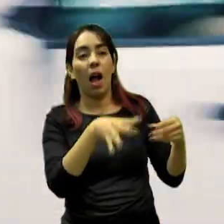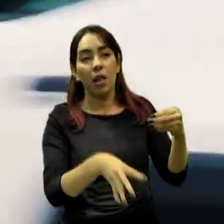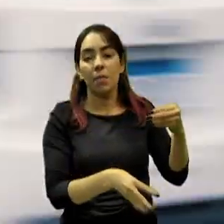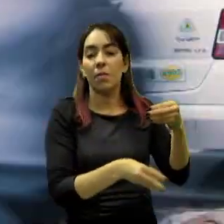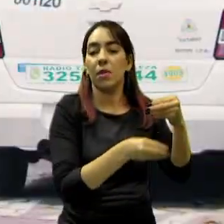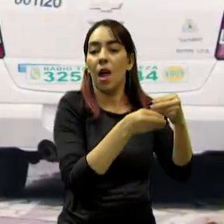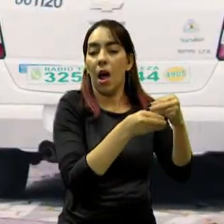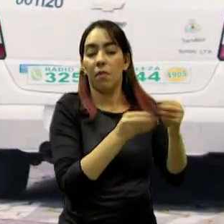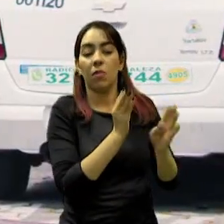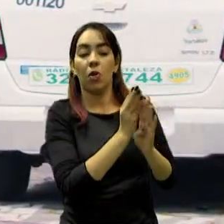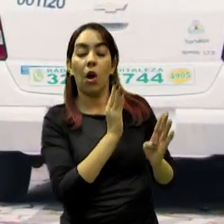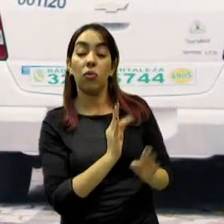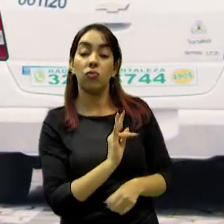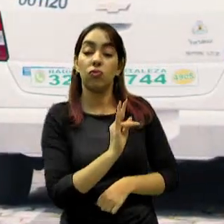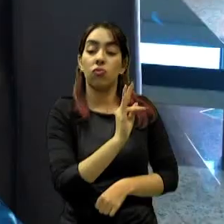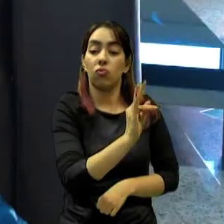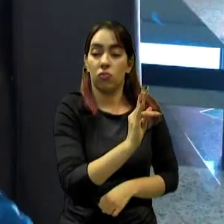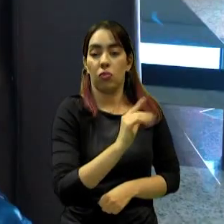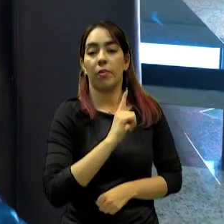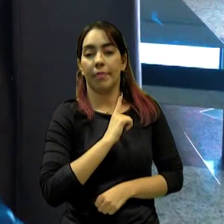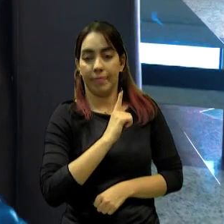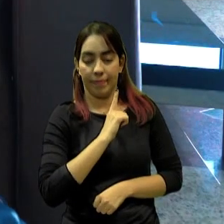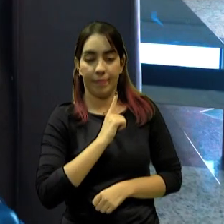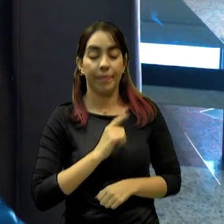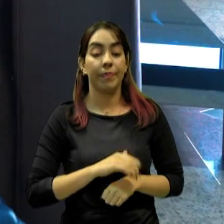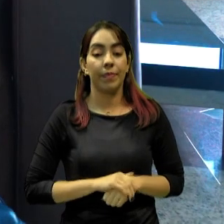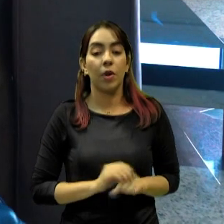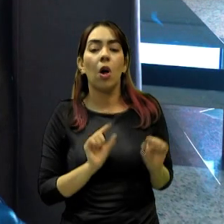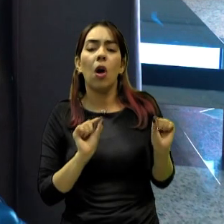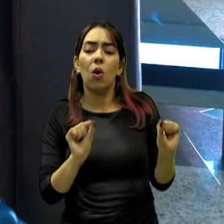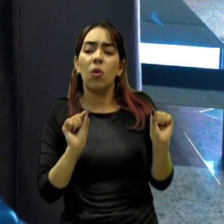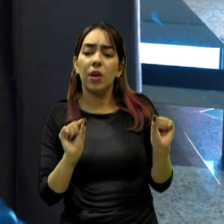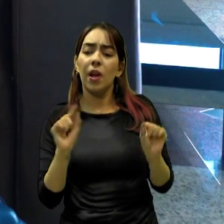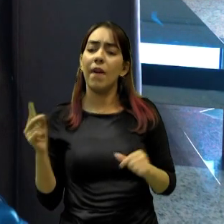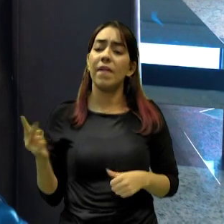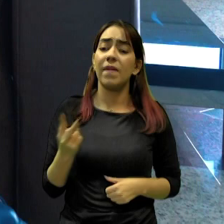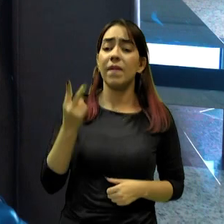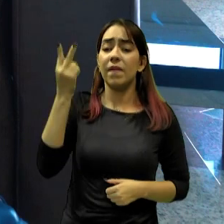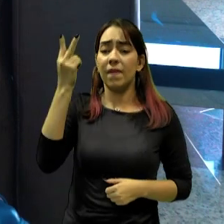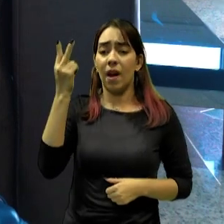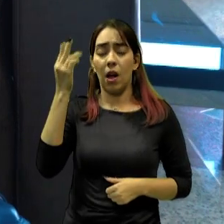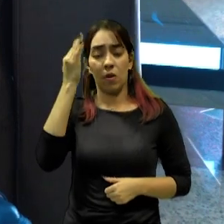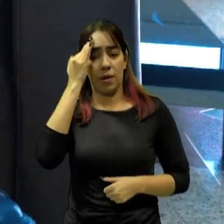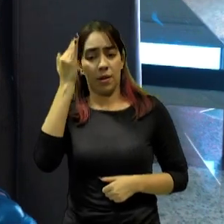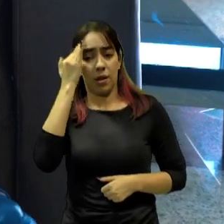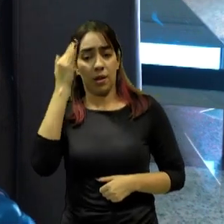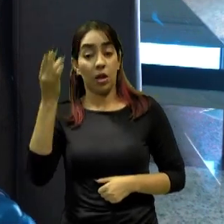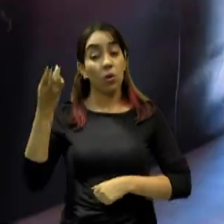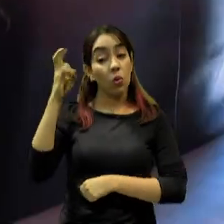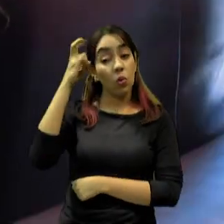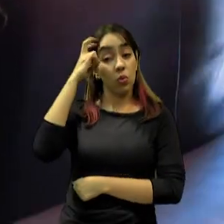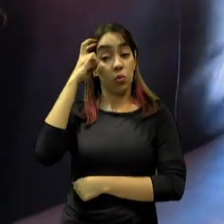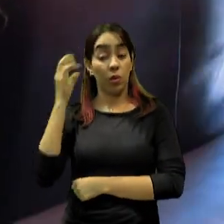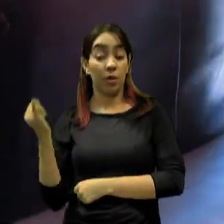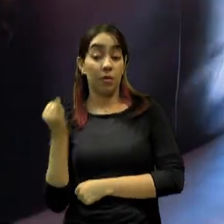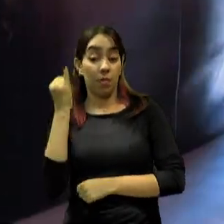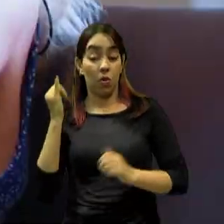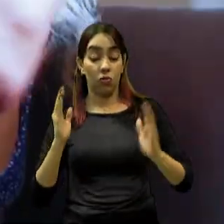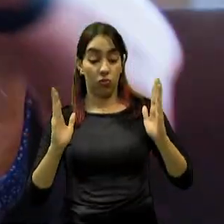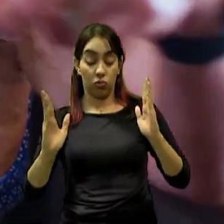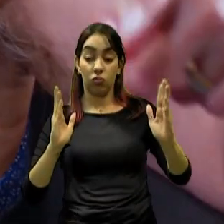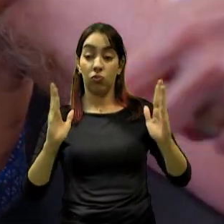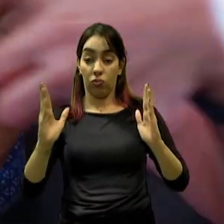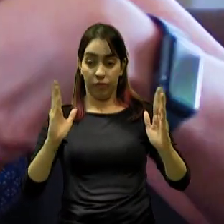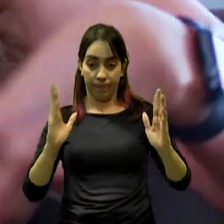futuro? Oferta de valor. E o que é oferta de valor? Entender o que é importante para aquele